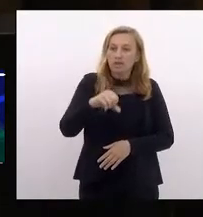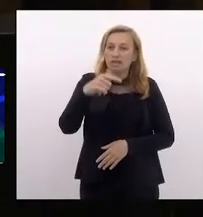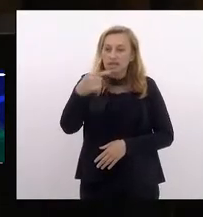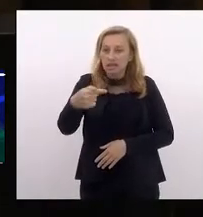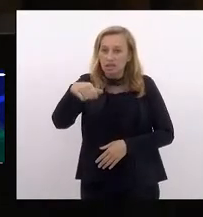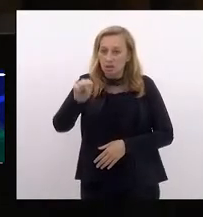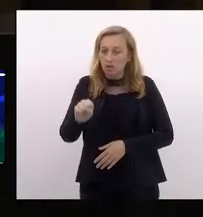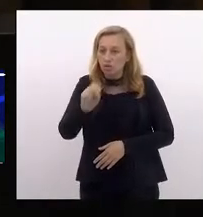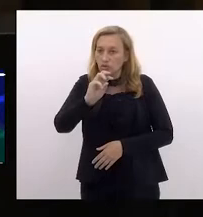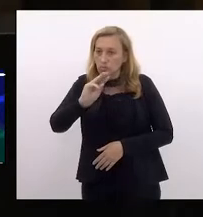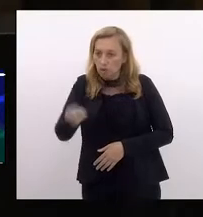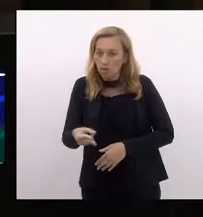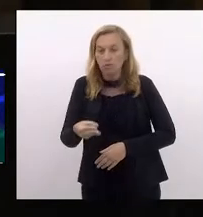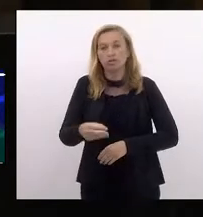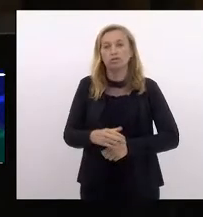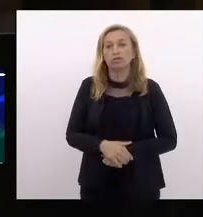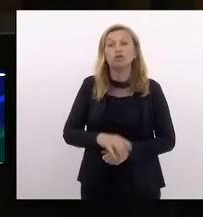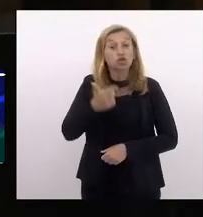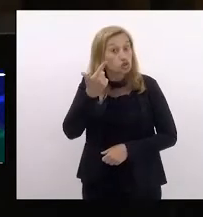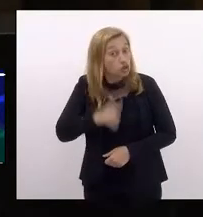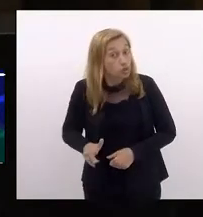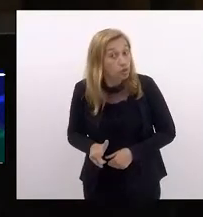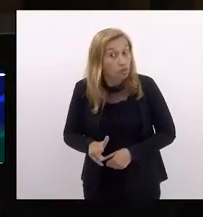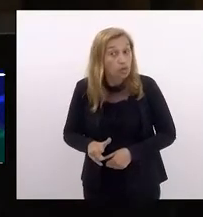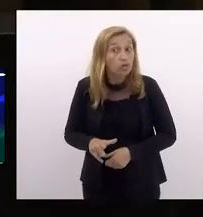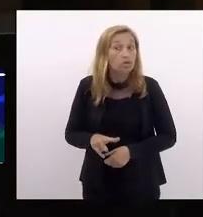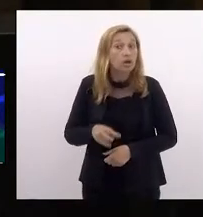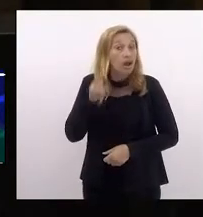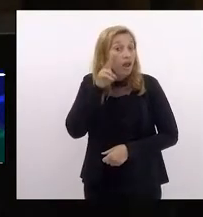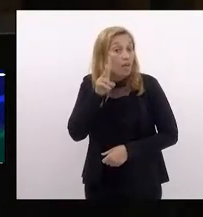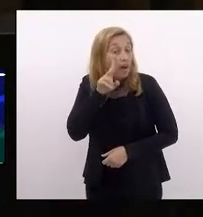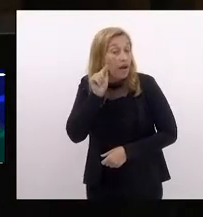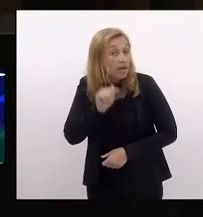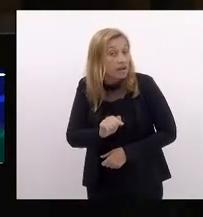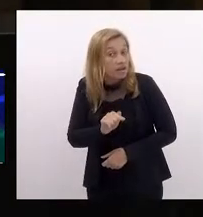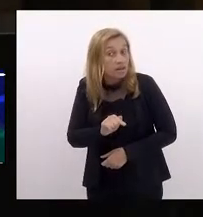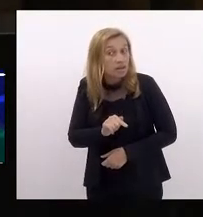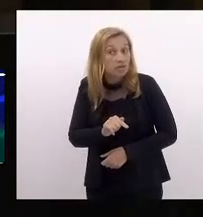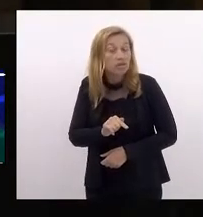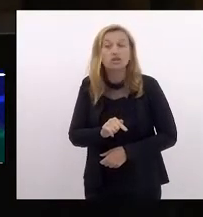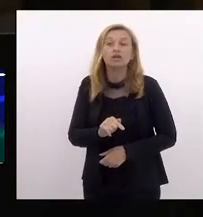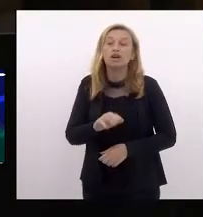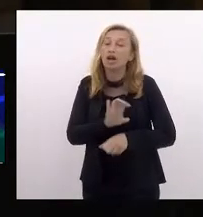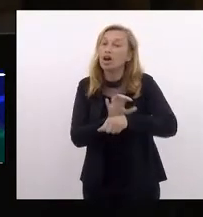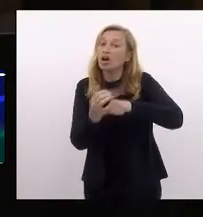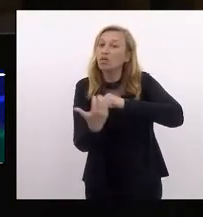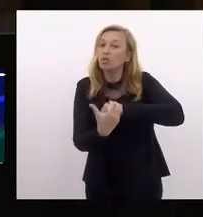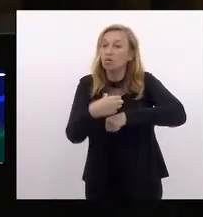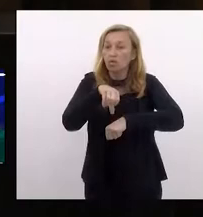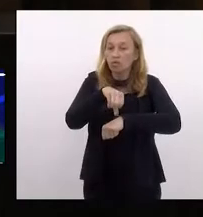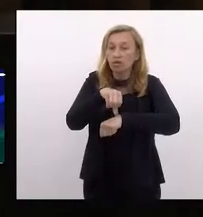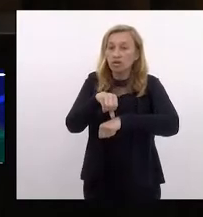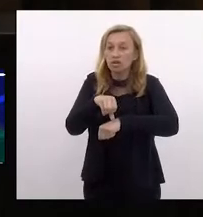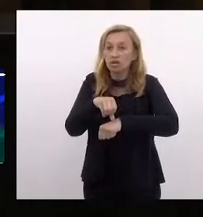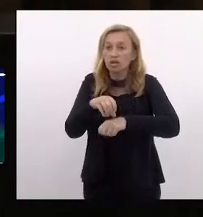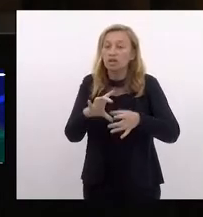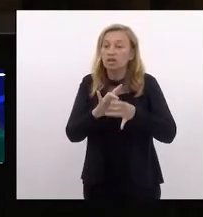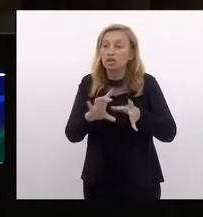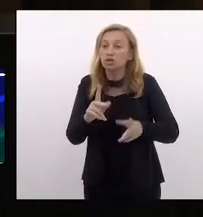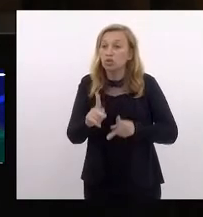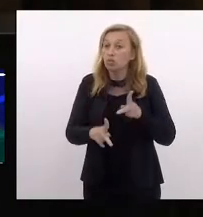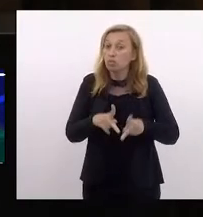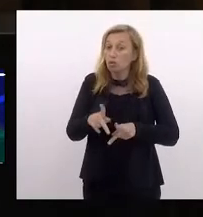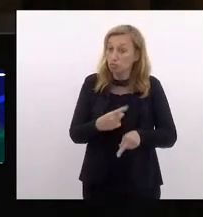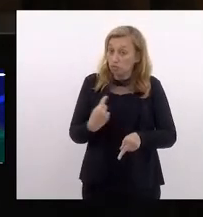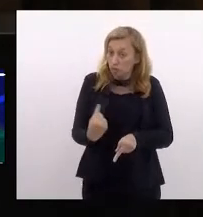978 milhões de novo lembrar aqui a covide deixou a nossa